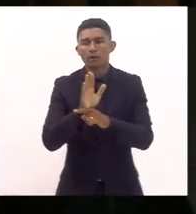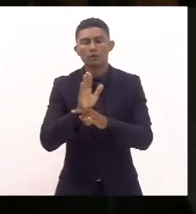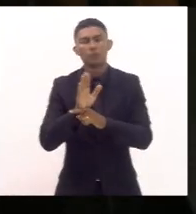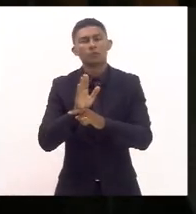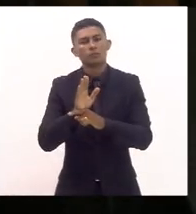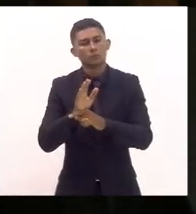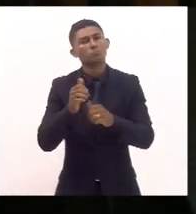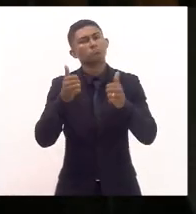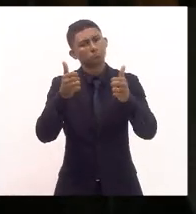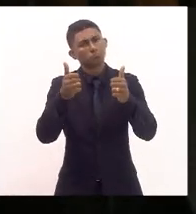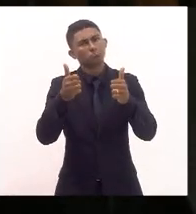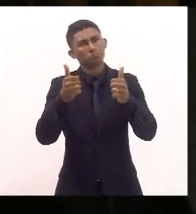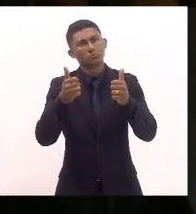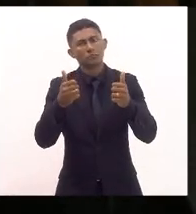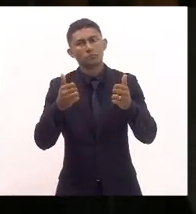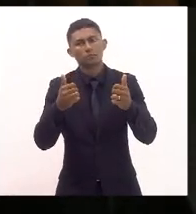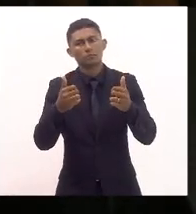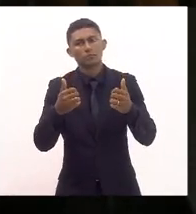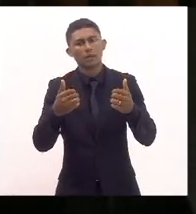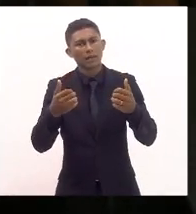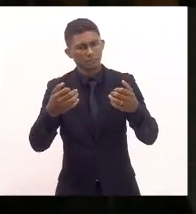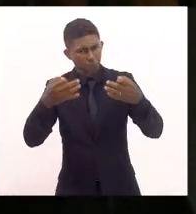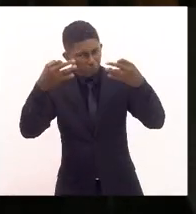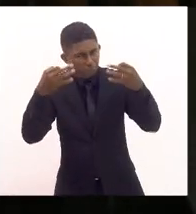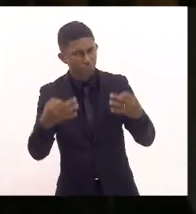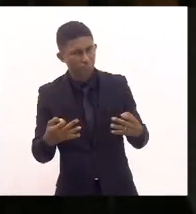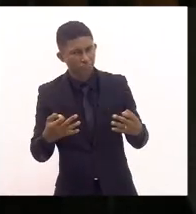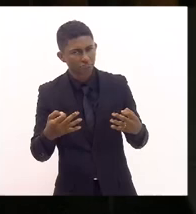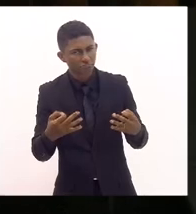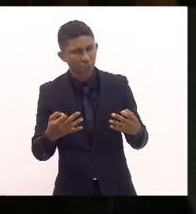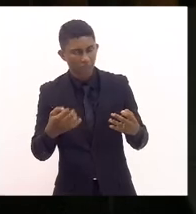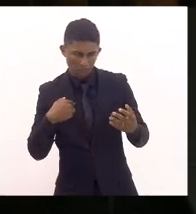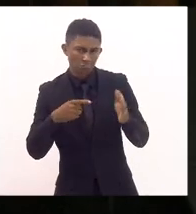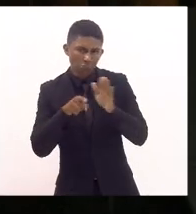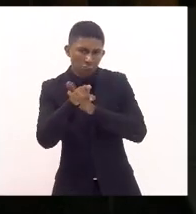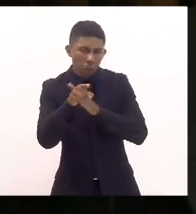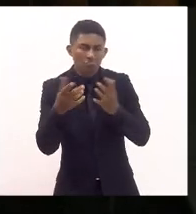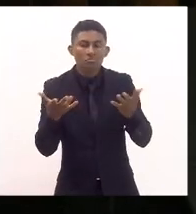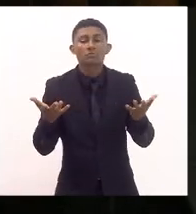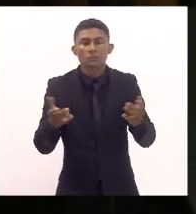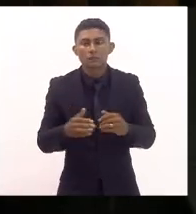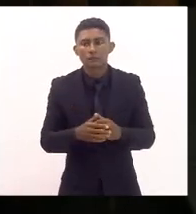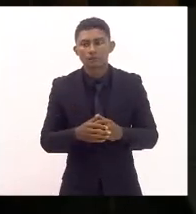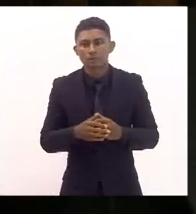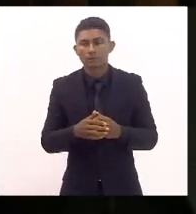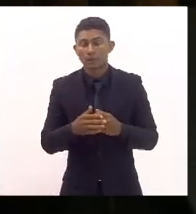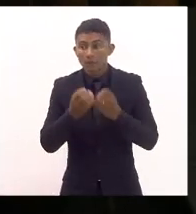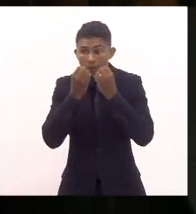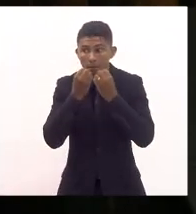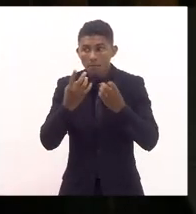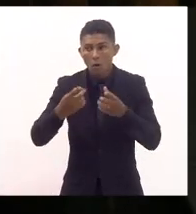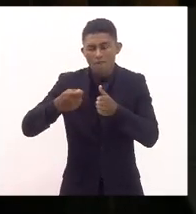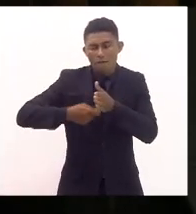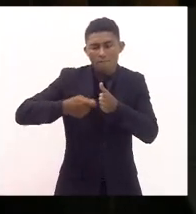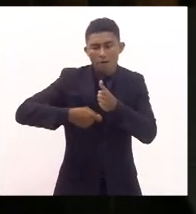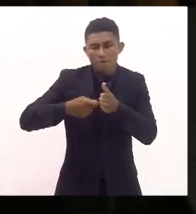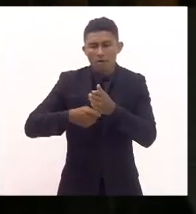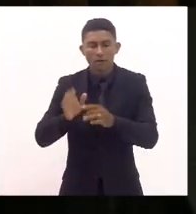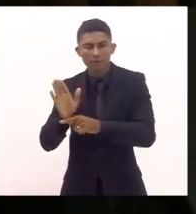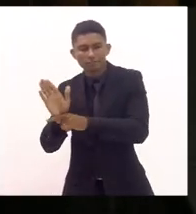fiscal é justo tô interrogando o benefício fiscal é o melhor instrumento